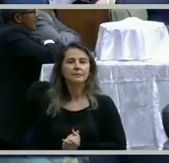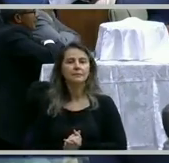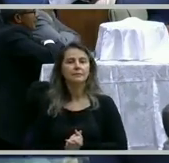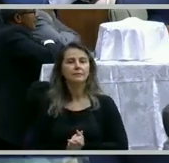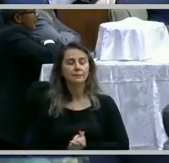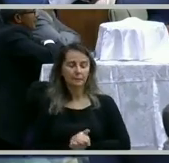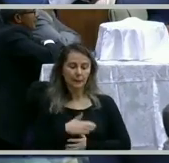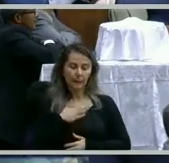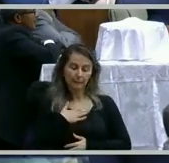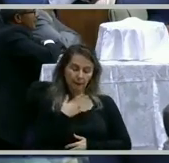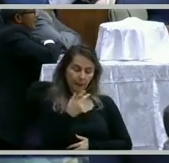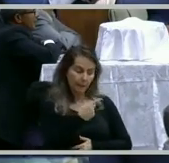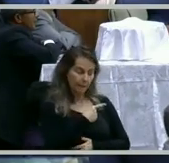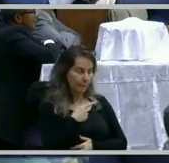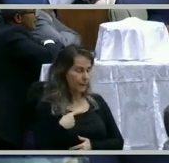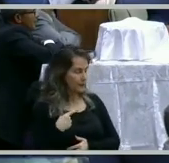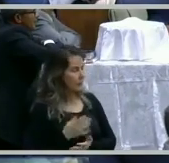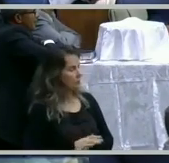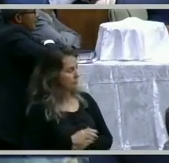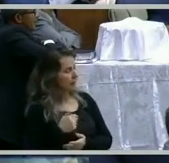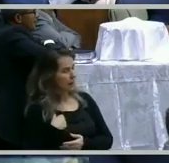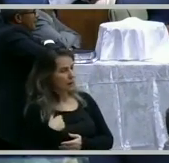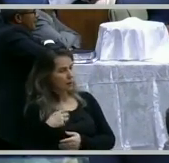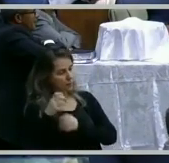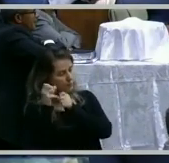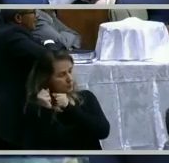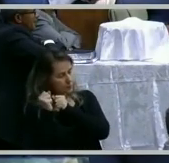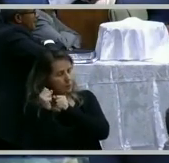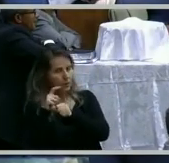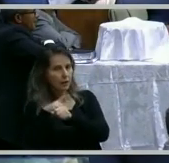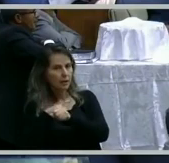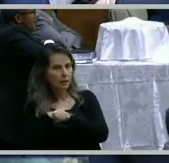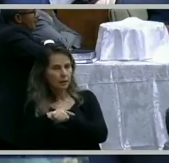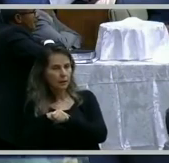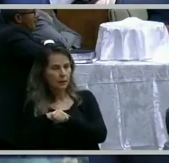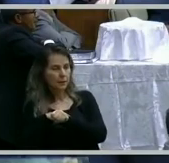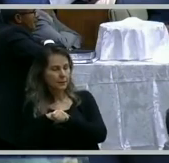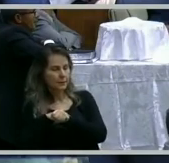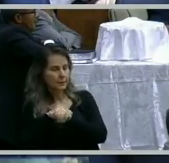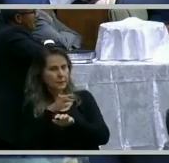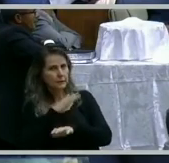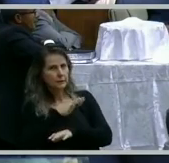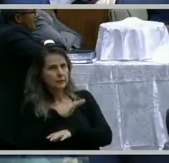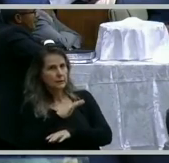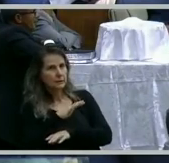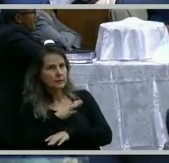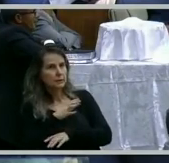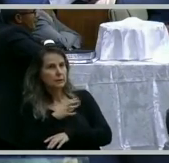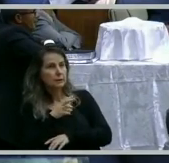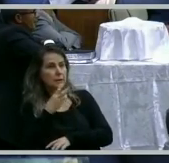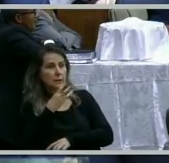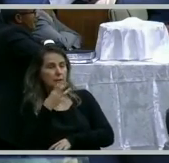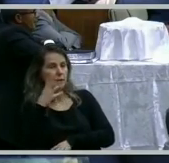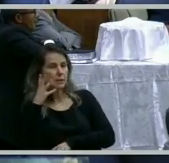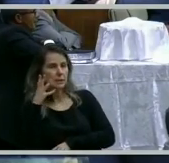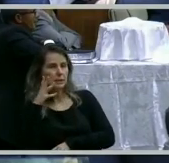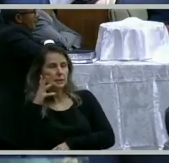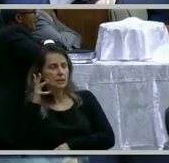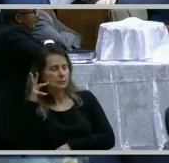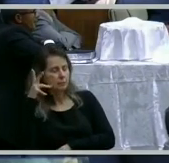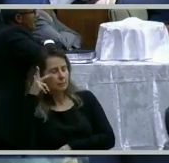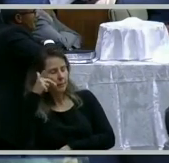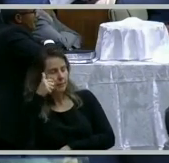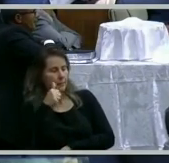Meu pastor, eu fui dormir, e demais pastores e obreiros, companheiros que aqui estão, eu fui dormir por volta das 3h10 da manhã.